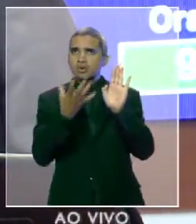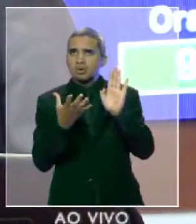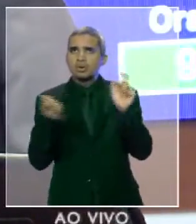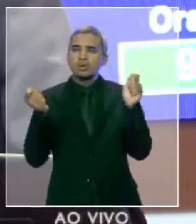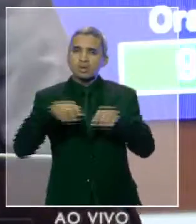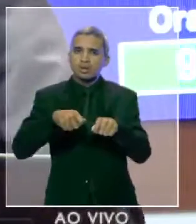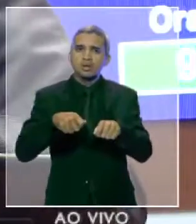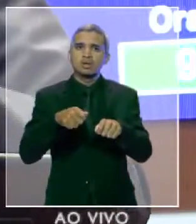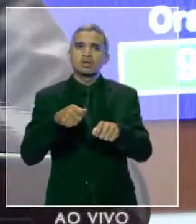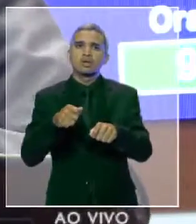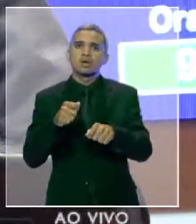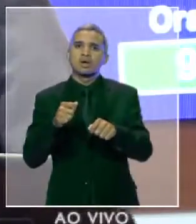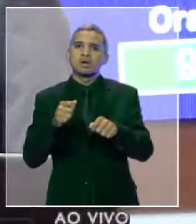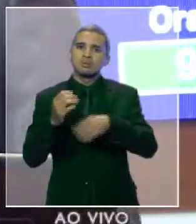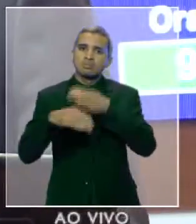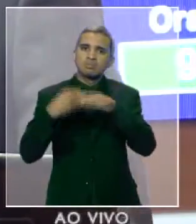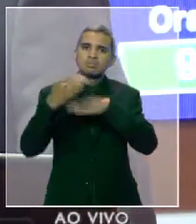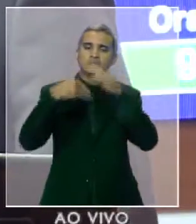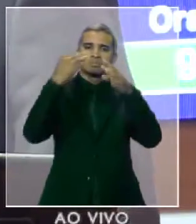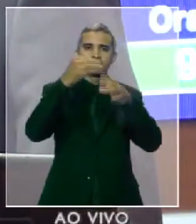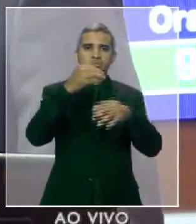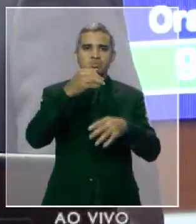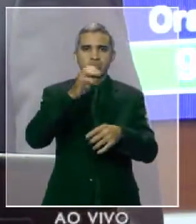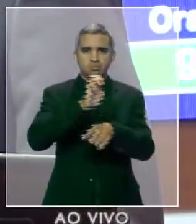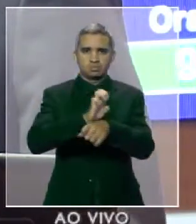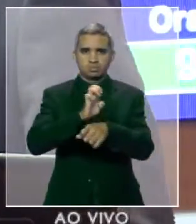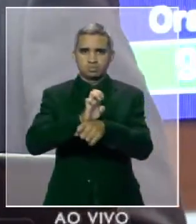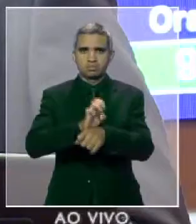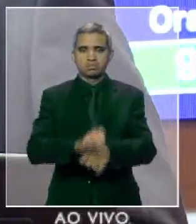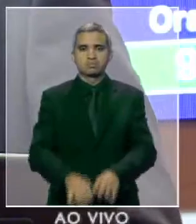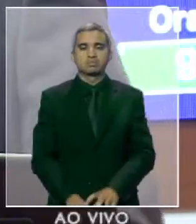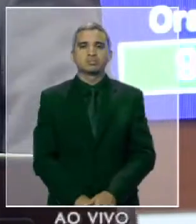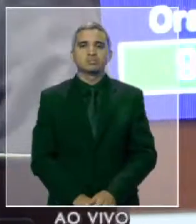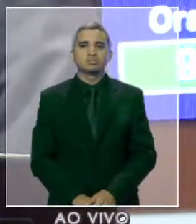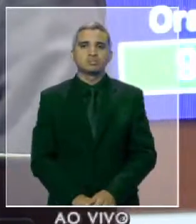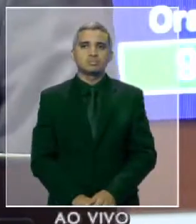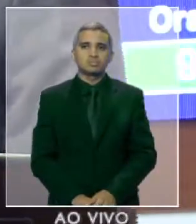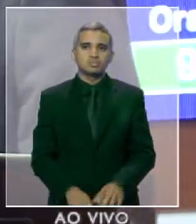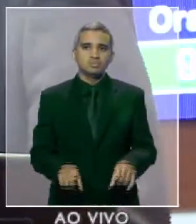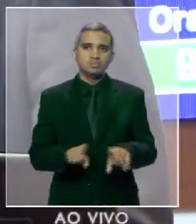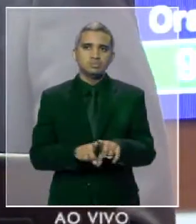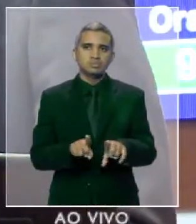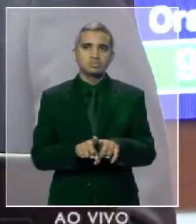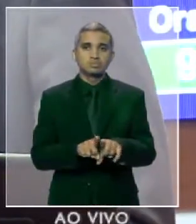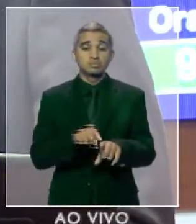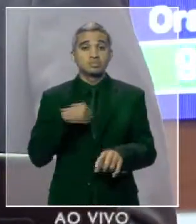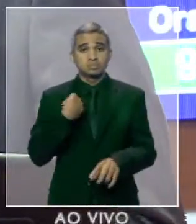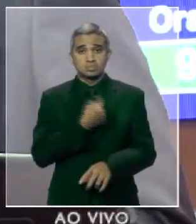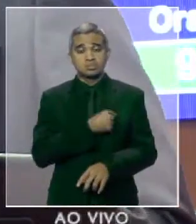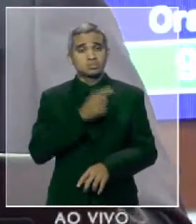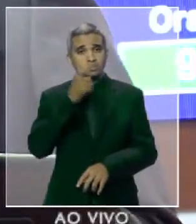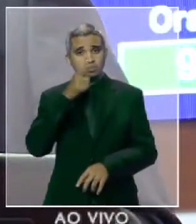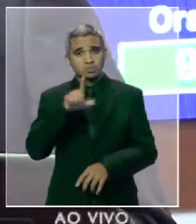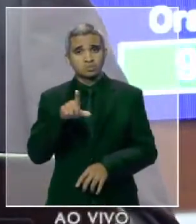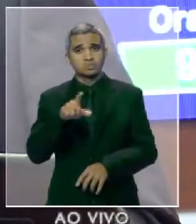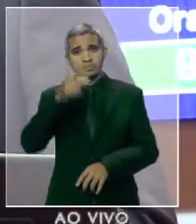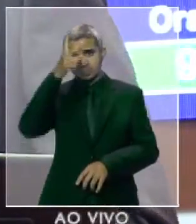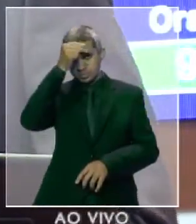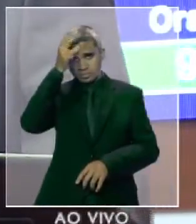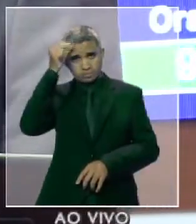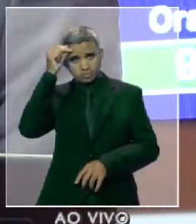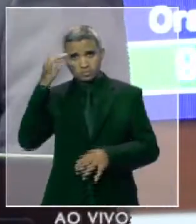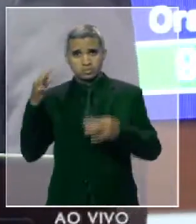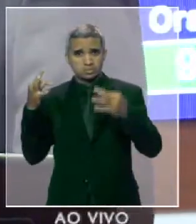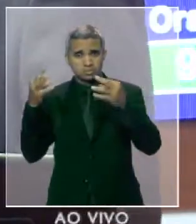fato e de direito a vida das pessoas. E nós temos alcançado realmente êxito. Todos os nossos prefeitos, imbuídos